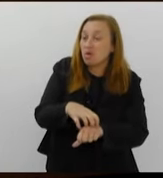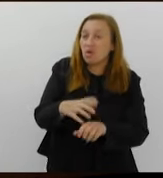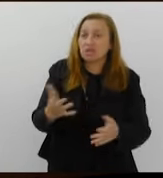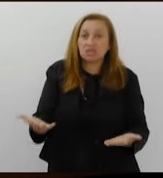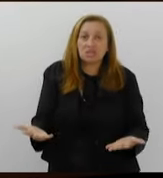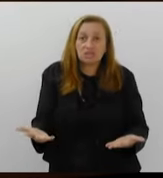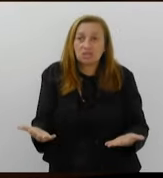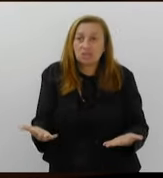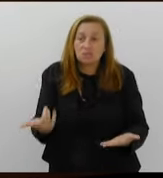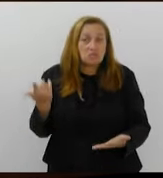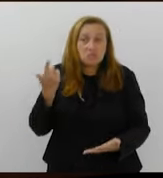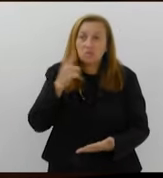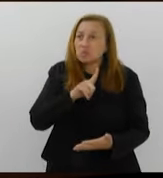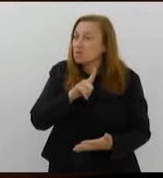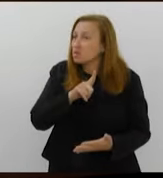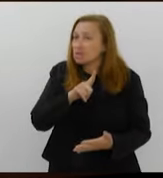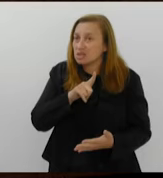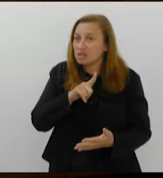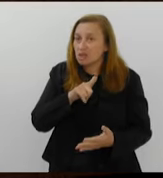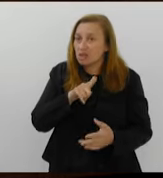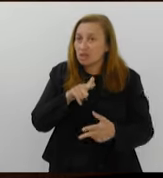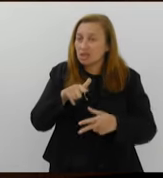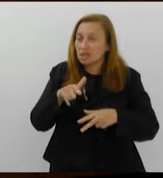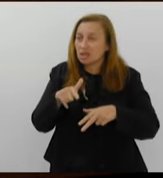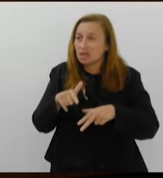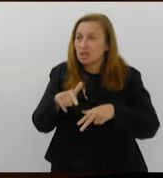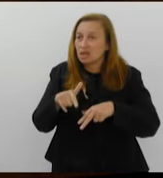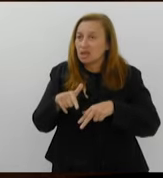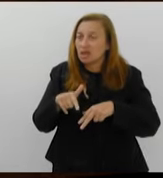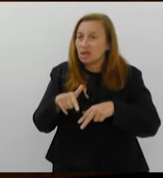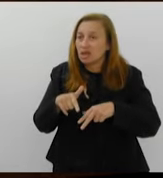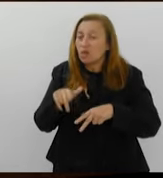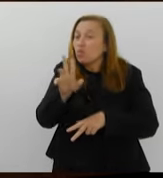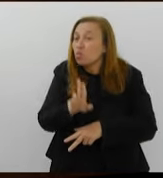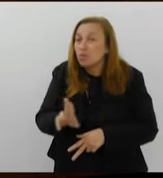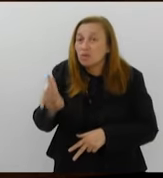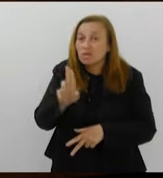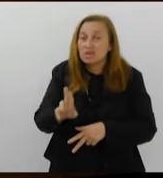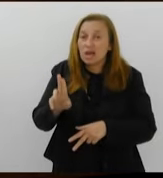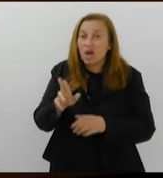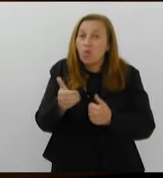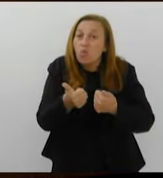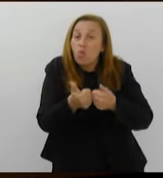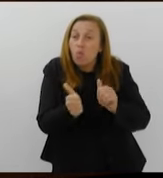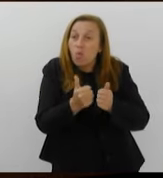onde não consegue passar pelas catracas, onde